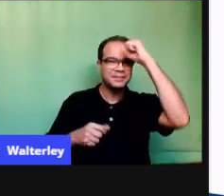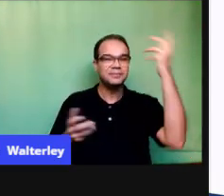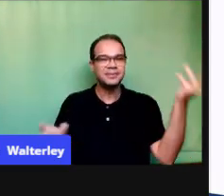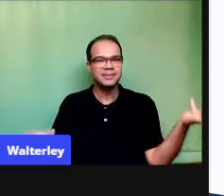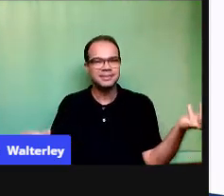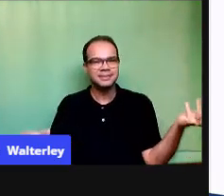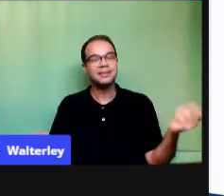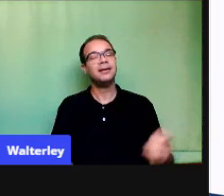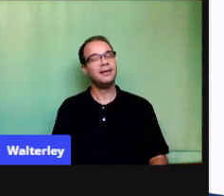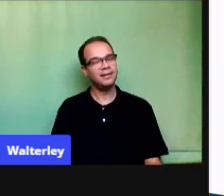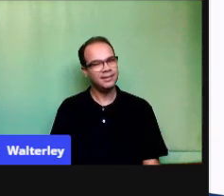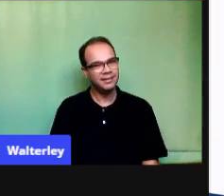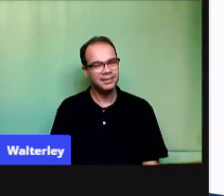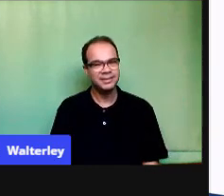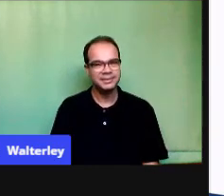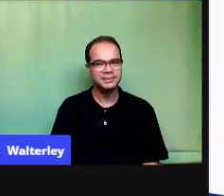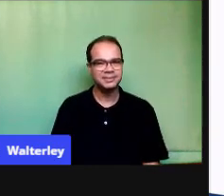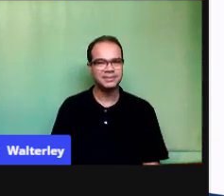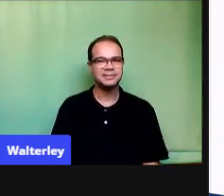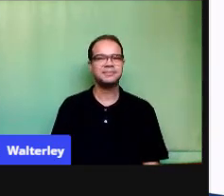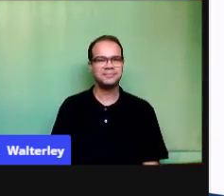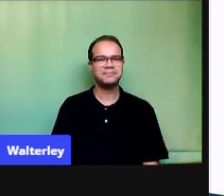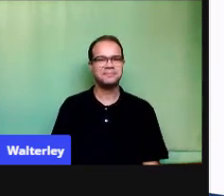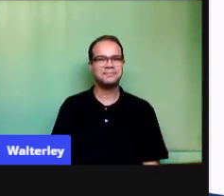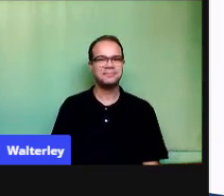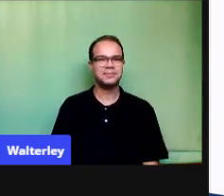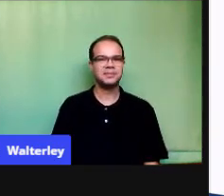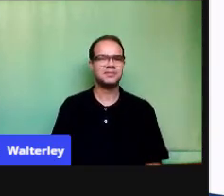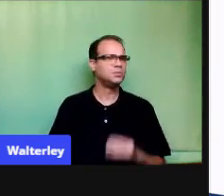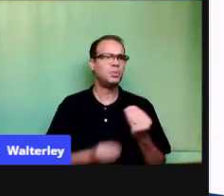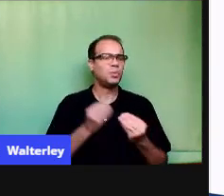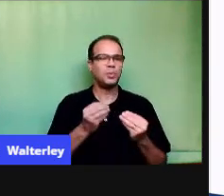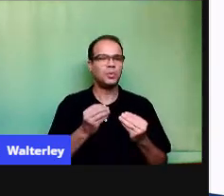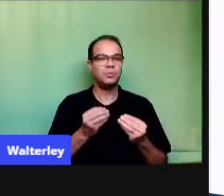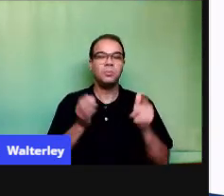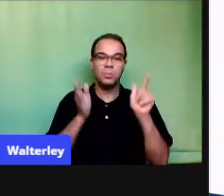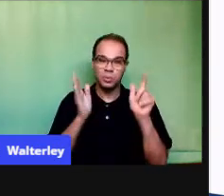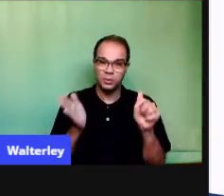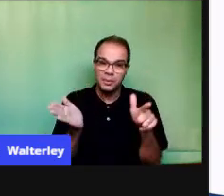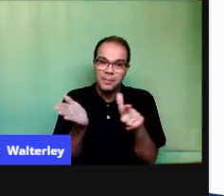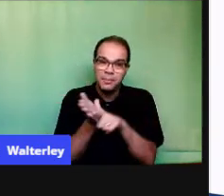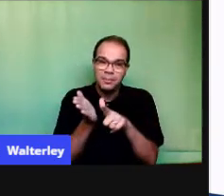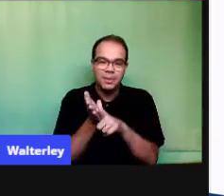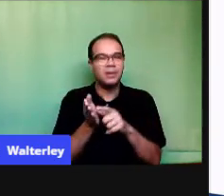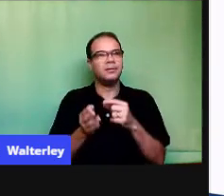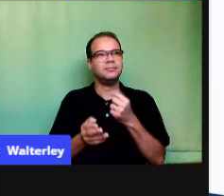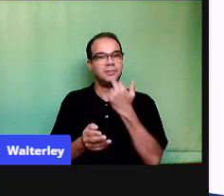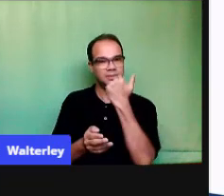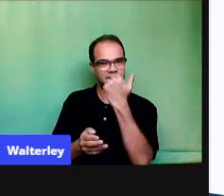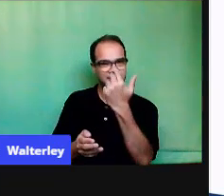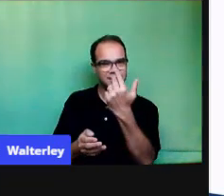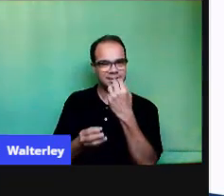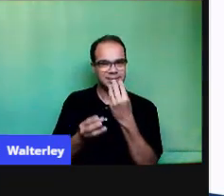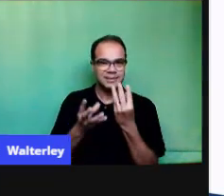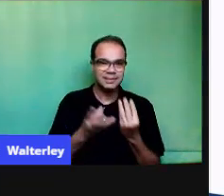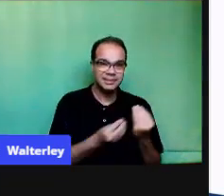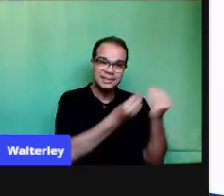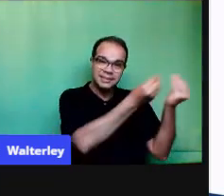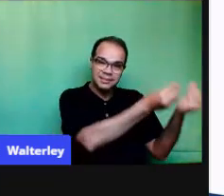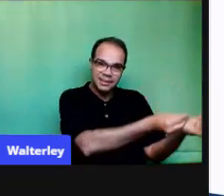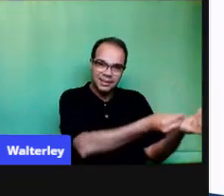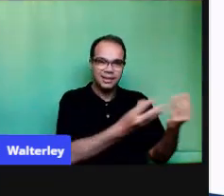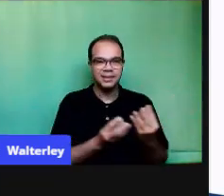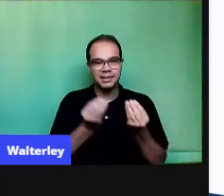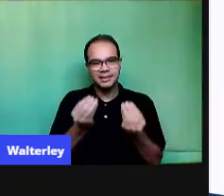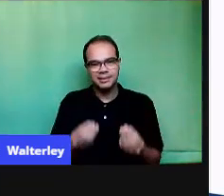trabalho? Nós iremos passar para eles, então, cartolinas, né, lápis de cor, canetinhas, para que eles